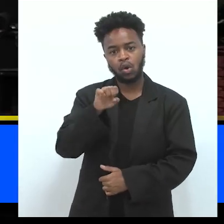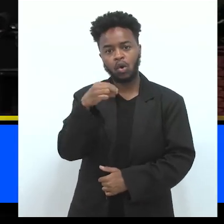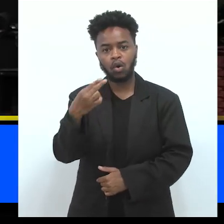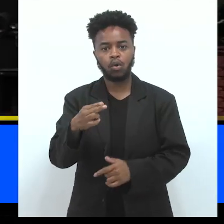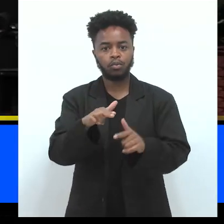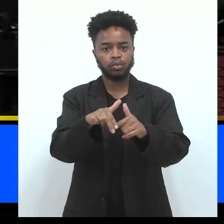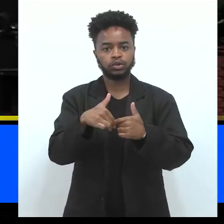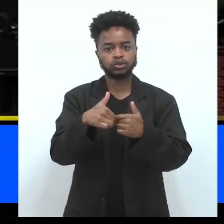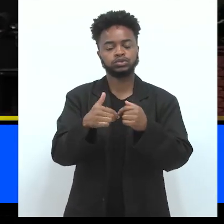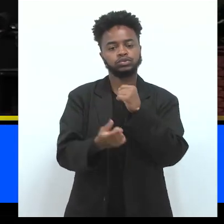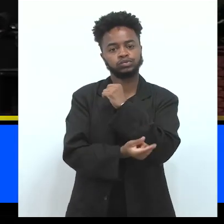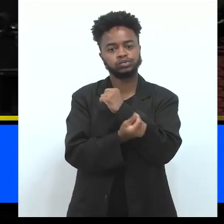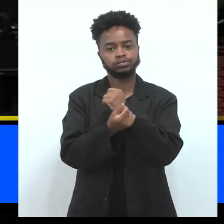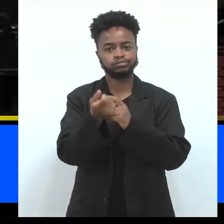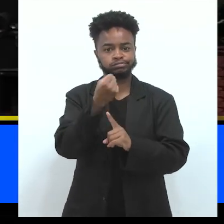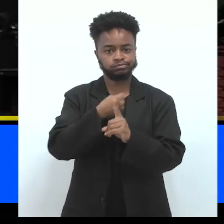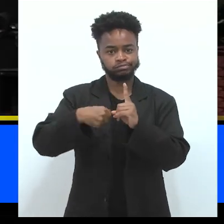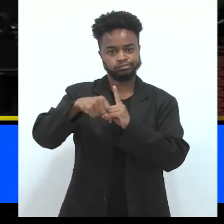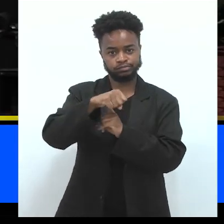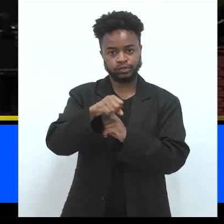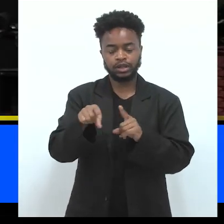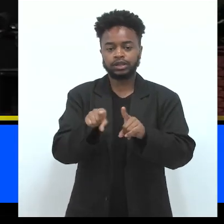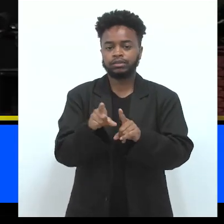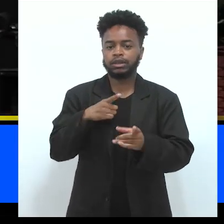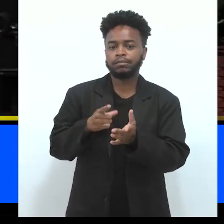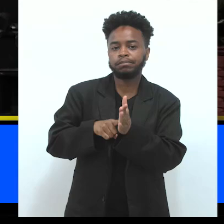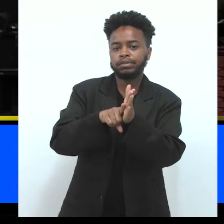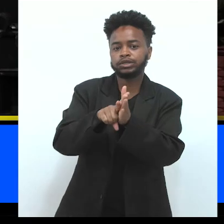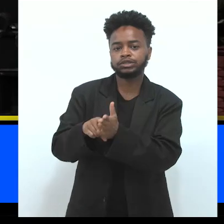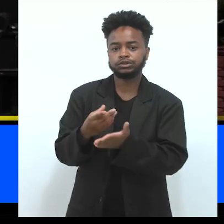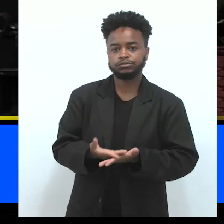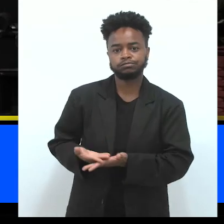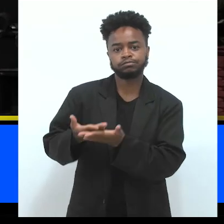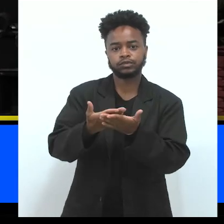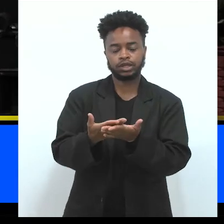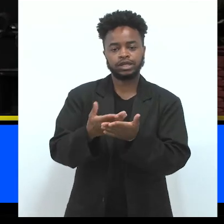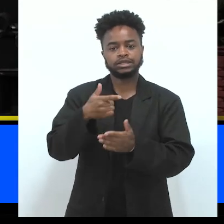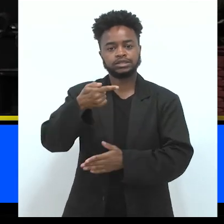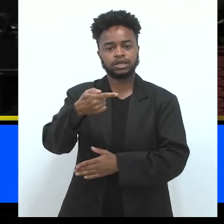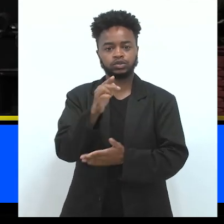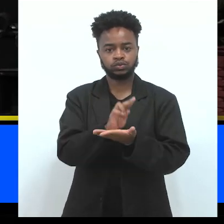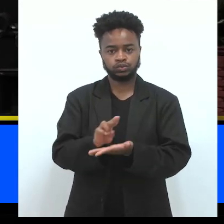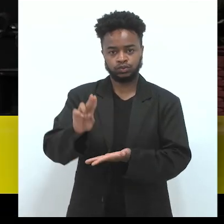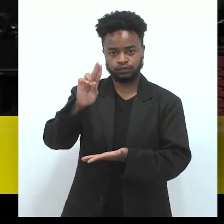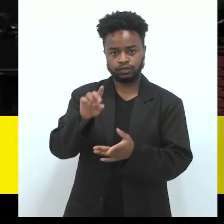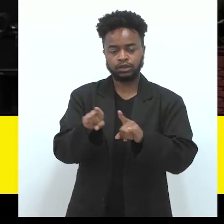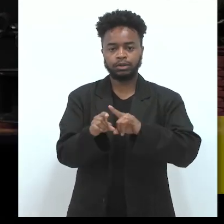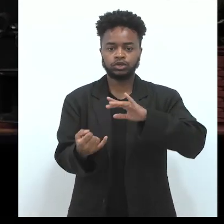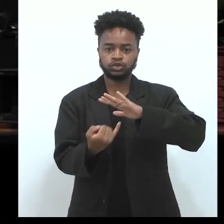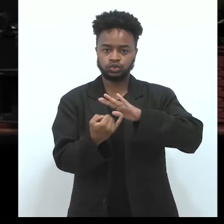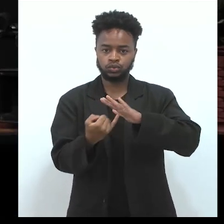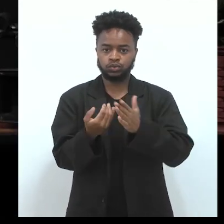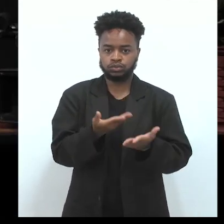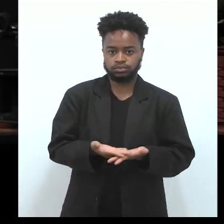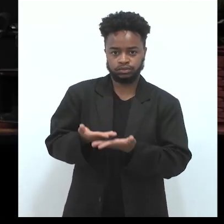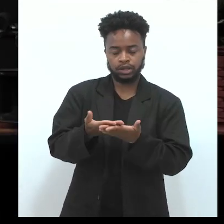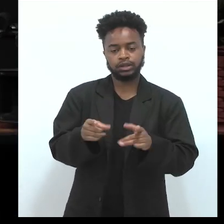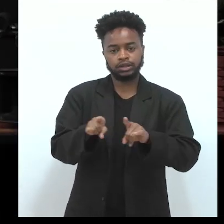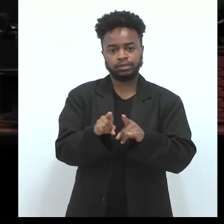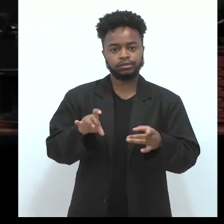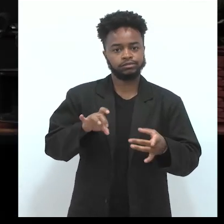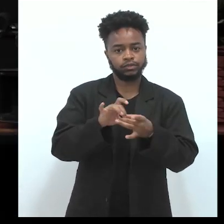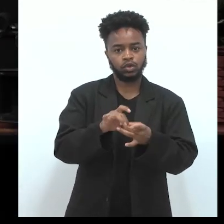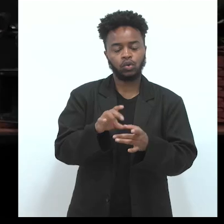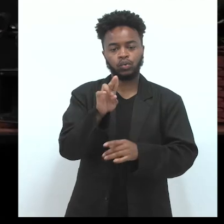seja pelas condições socioeconômicas. Segundo um estudo realizado por pesquisadores de 7 universidades e instituições, incluindo